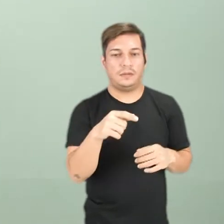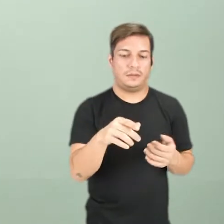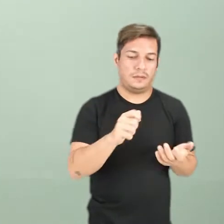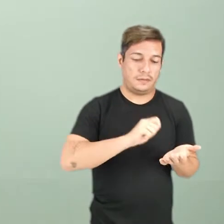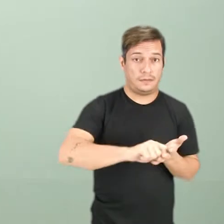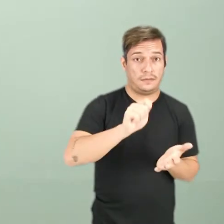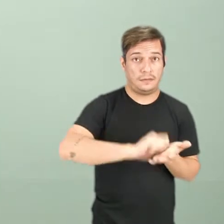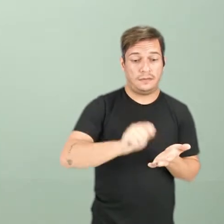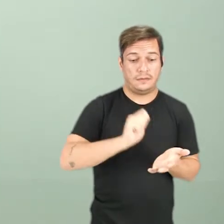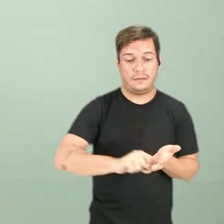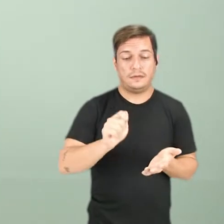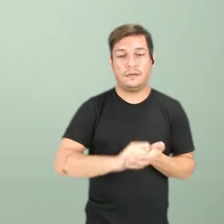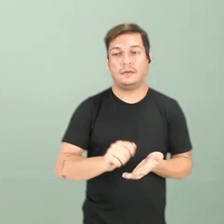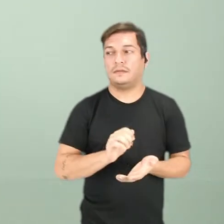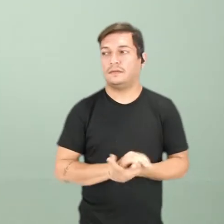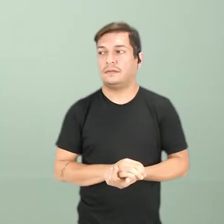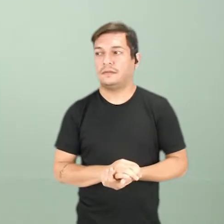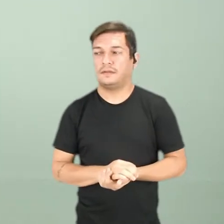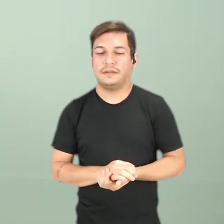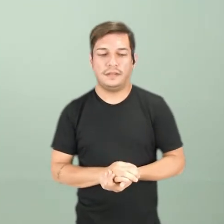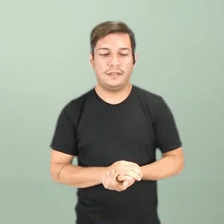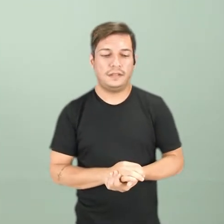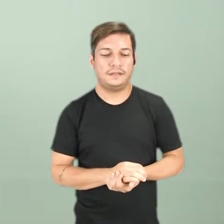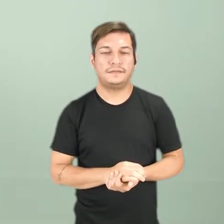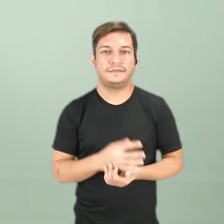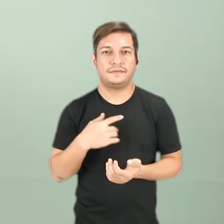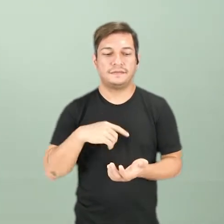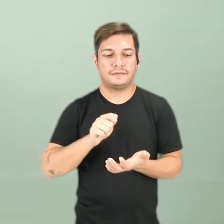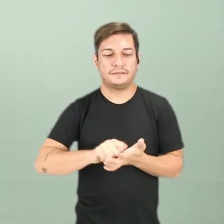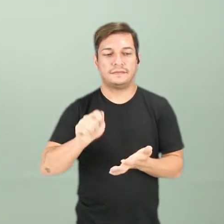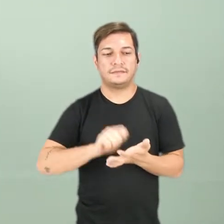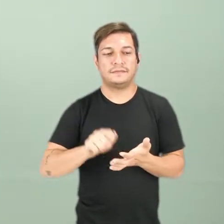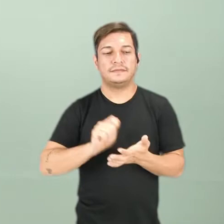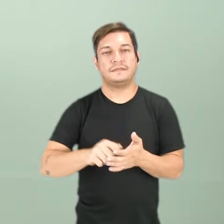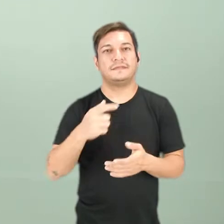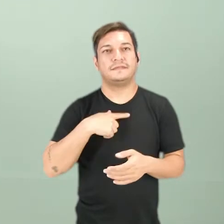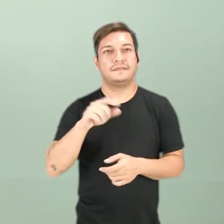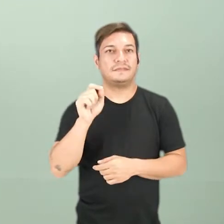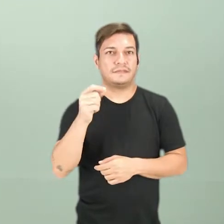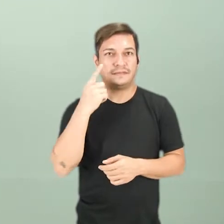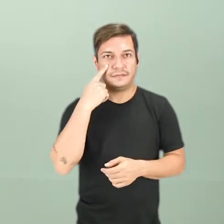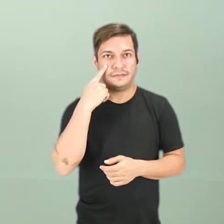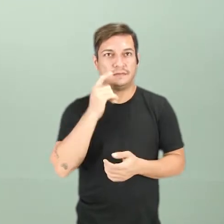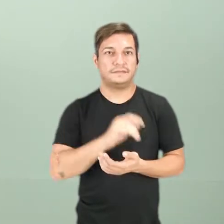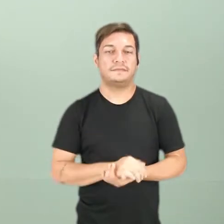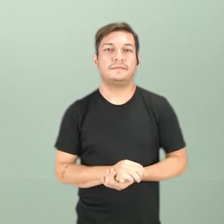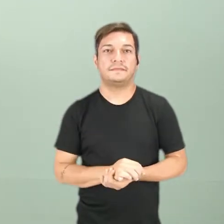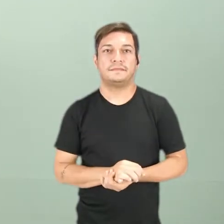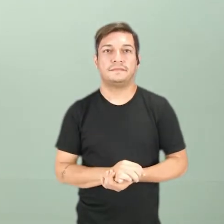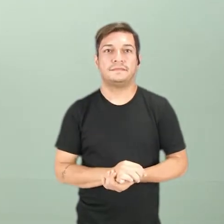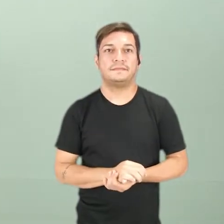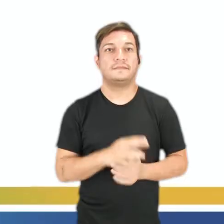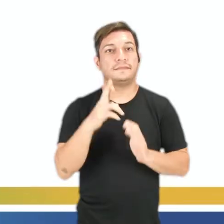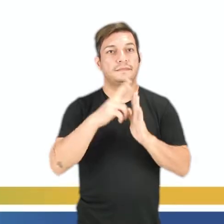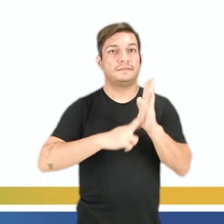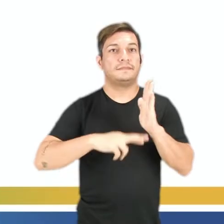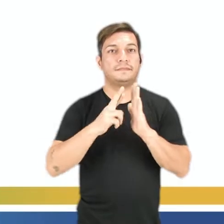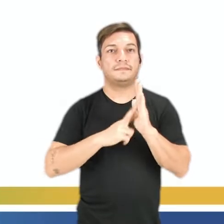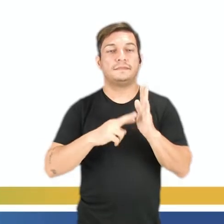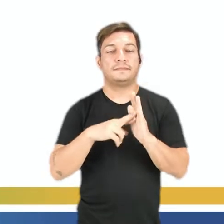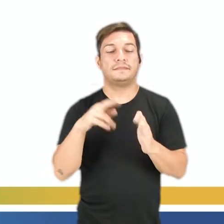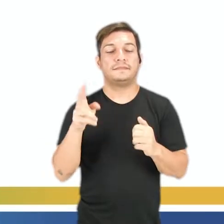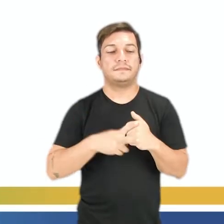você escreve. Eu te aconselho a escrever e deixar bem organizadinho. Então, a regra dos verbos